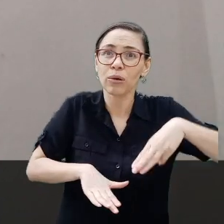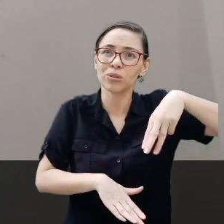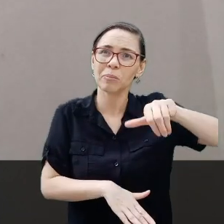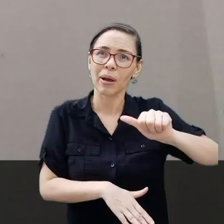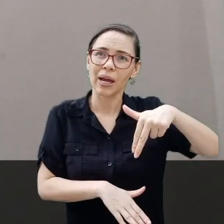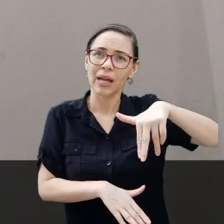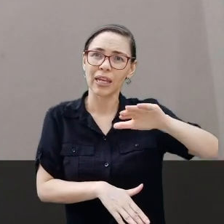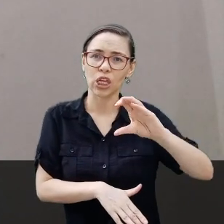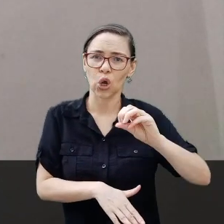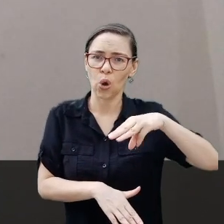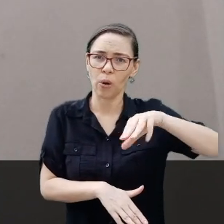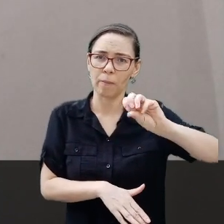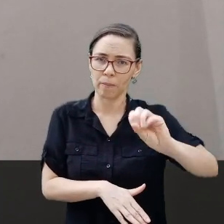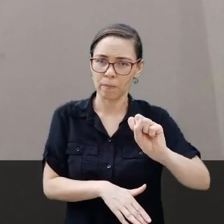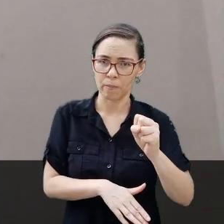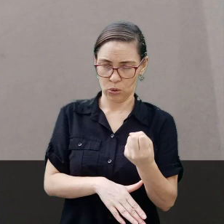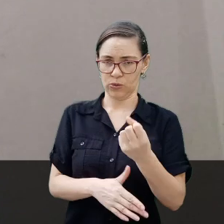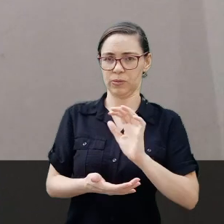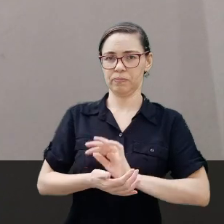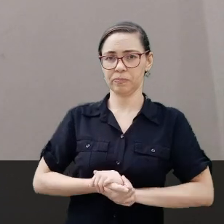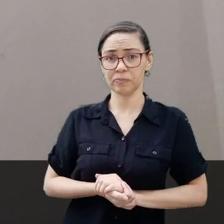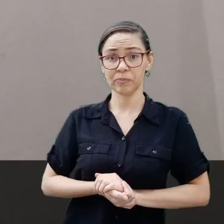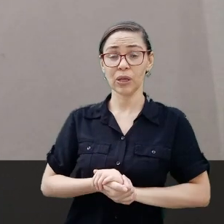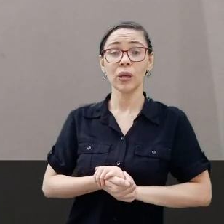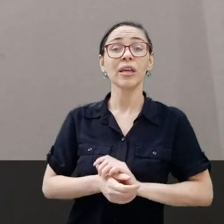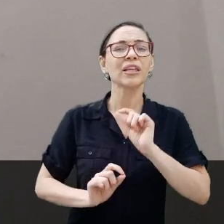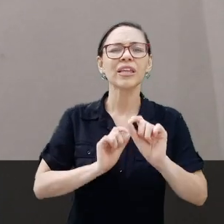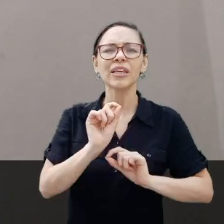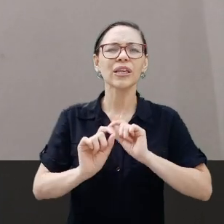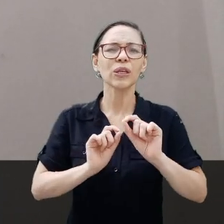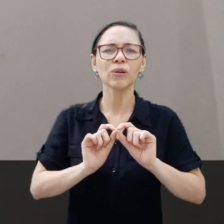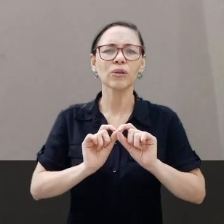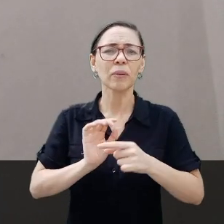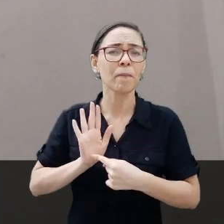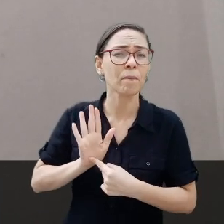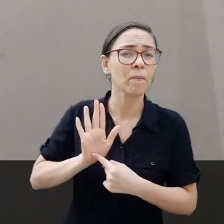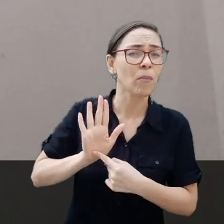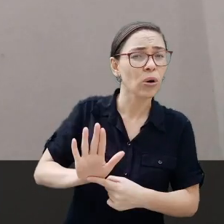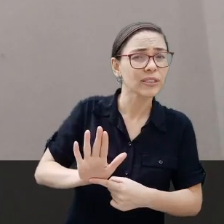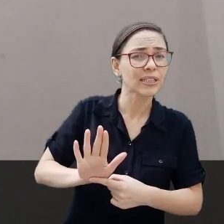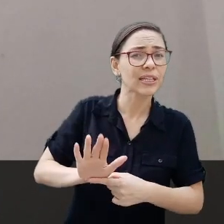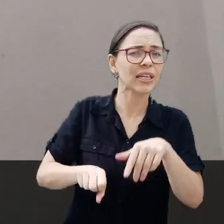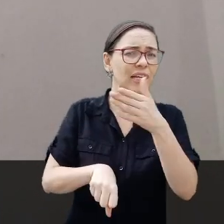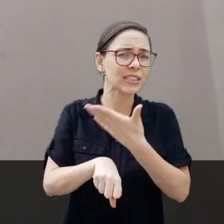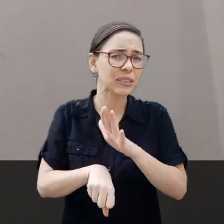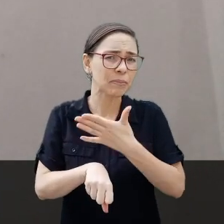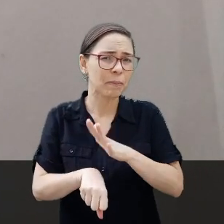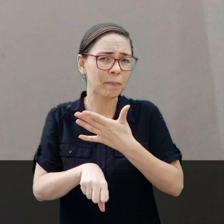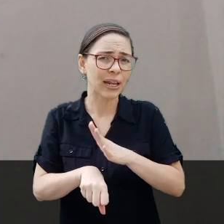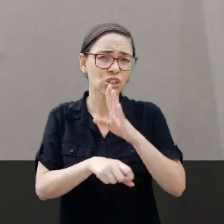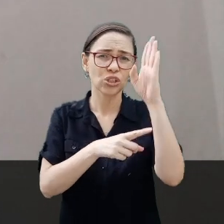romper, com esses manicômios mentais, citando aí Peter Paupelbar, que de certa maneira